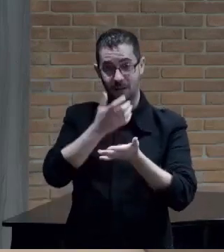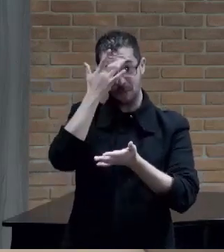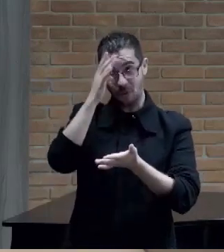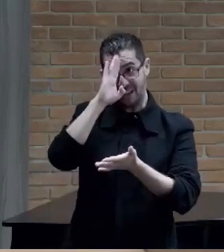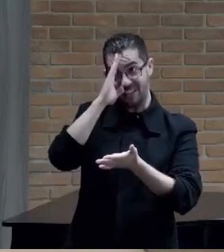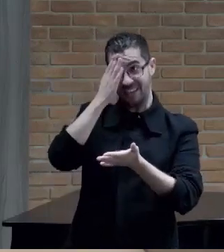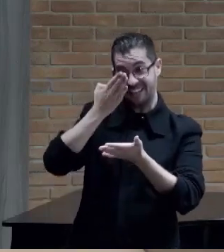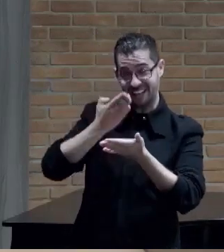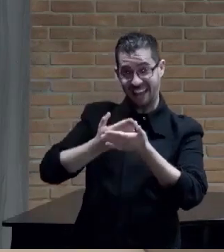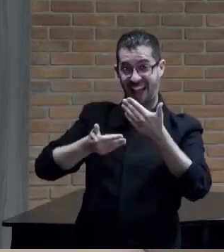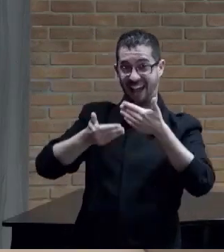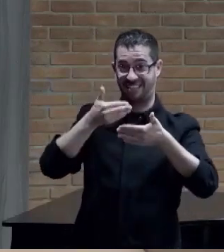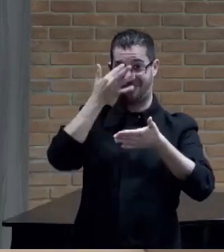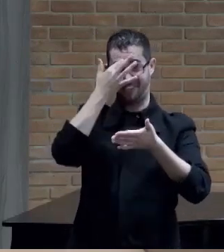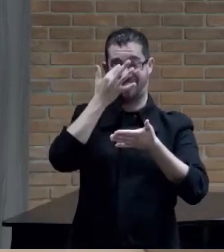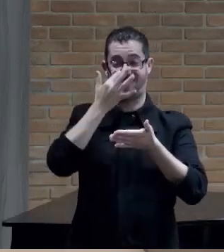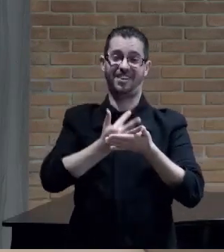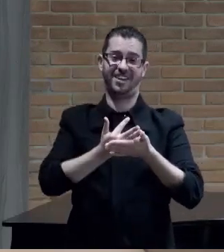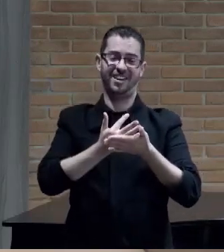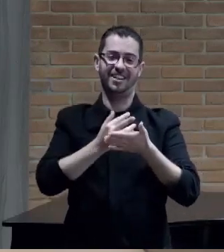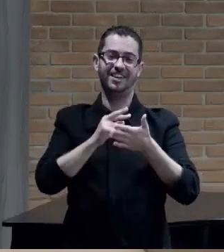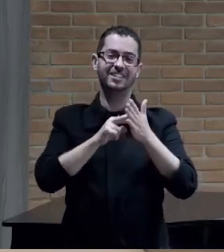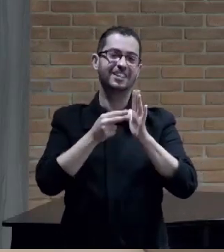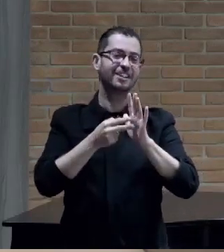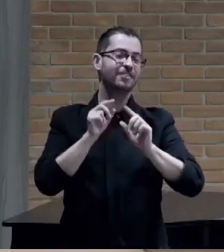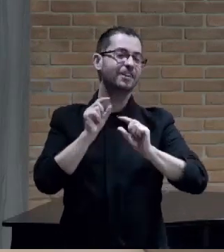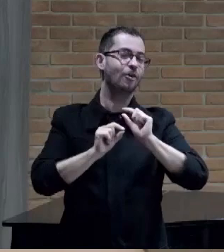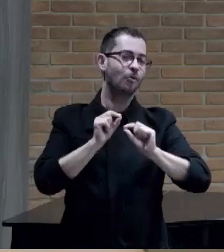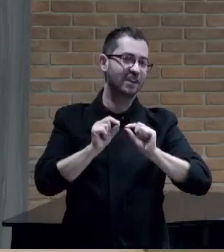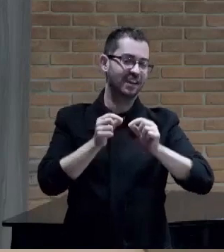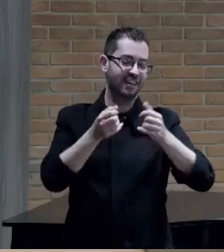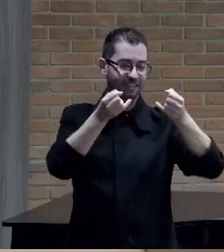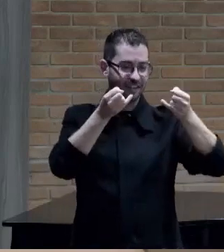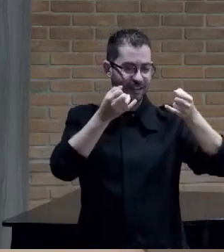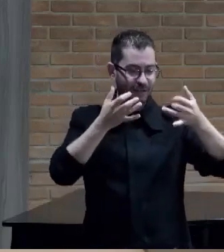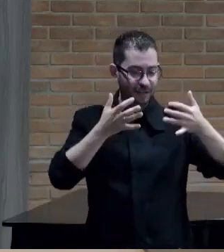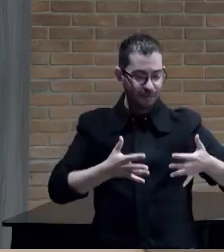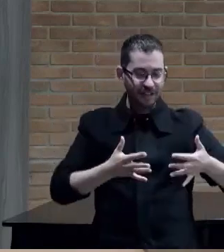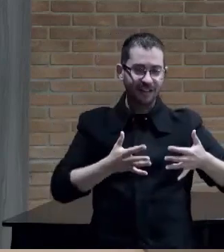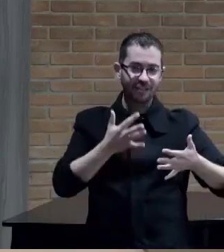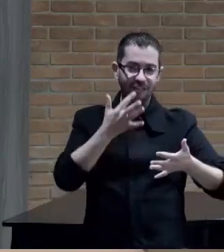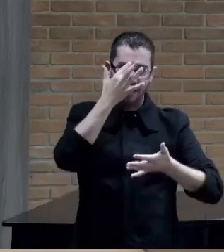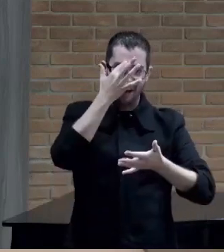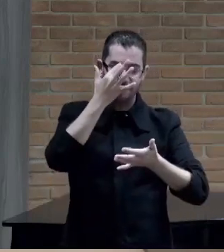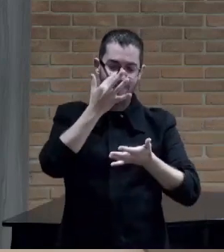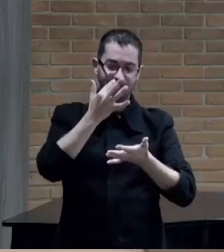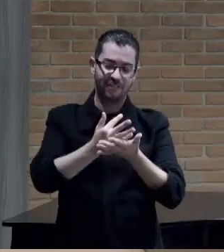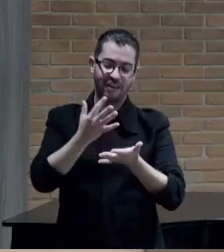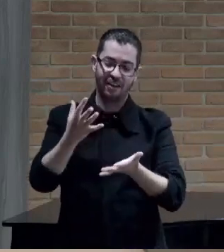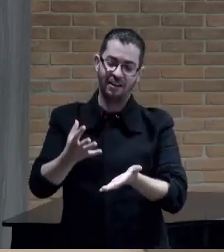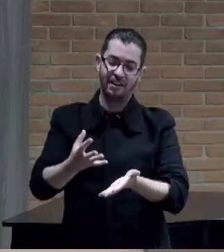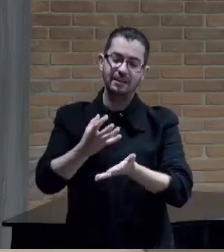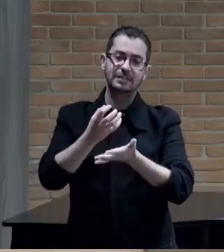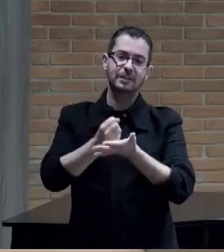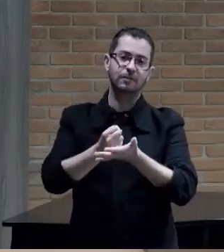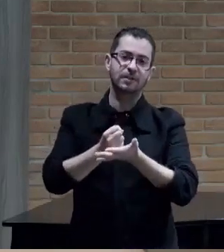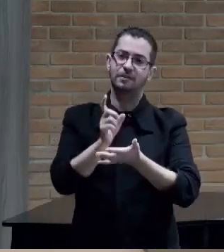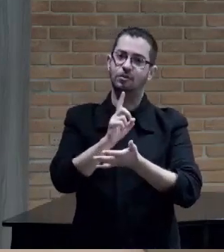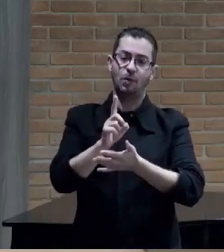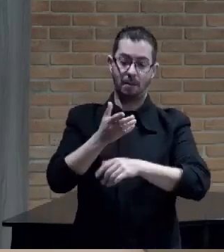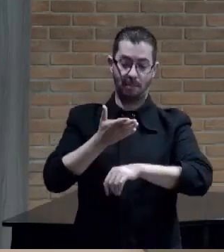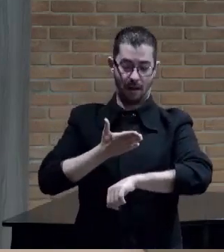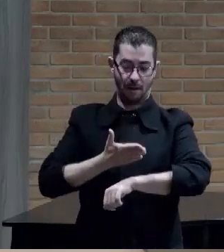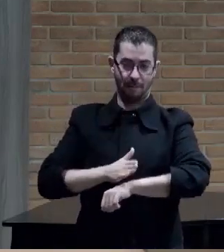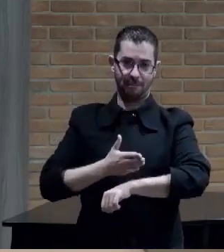também está explicitando uma outra coisa. Que outra coisa é essa? Que a fé ou que a salvação não vem pela